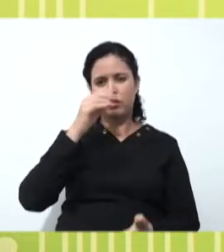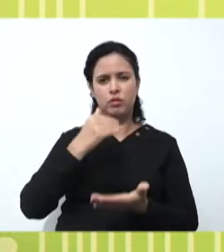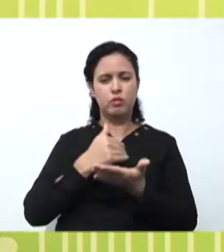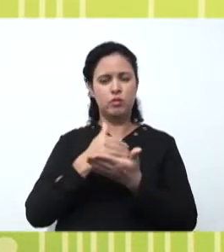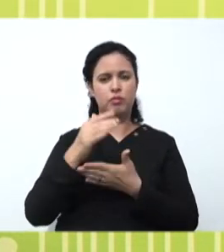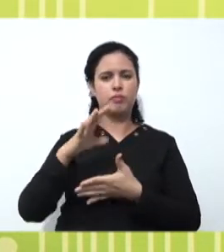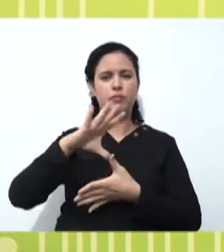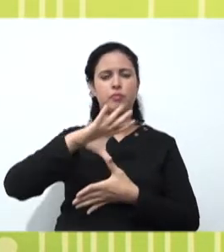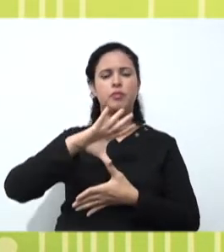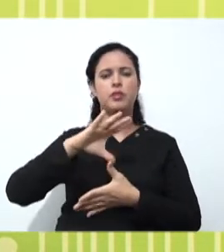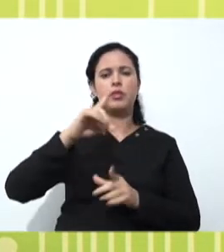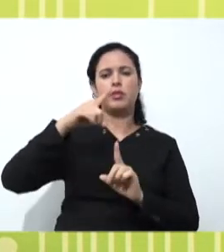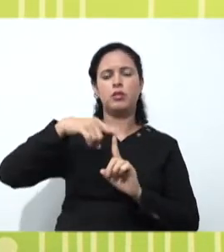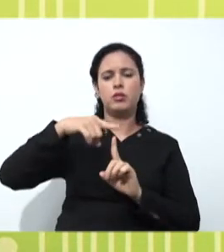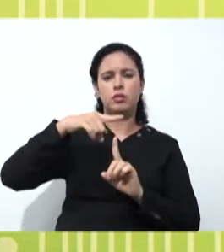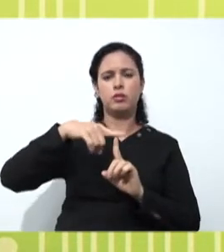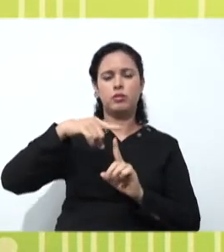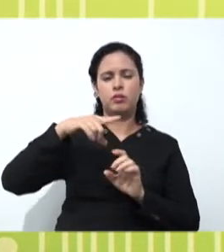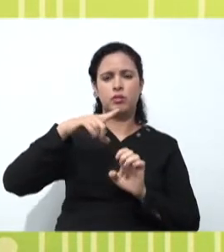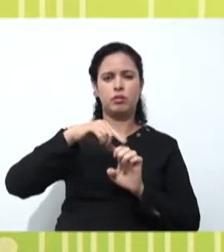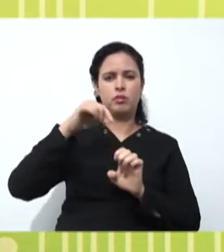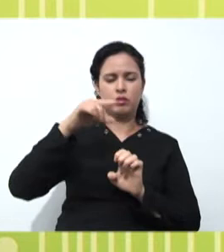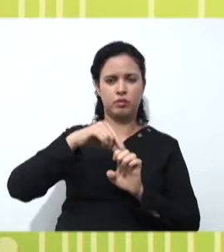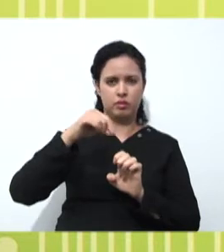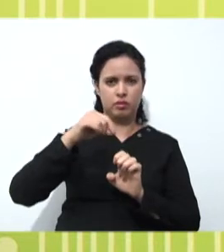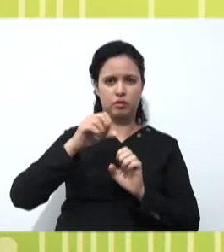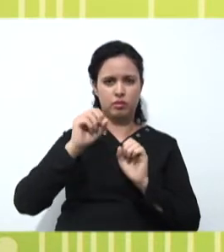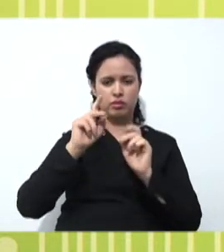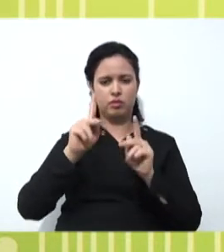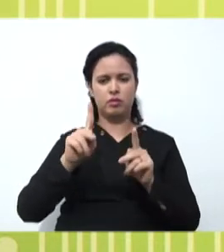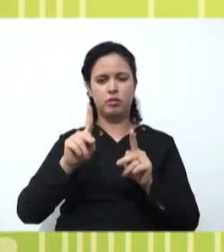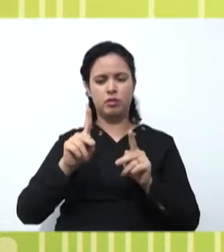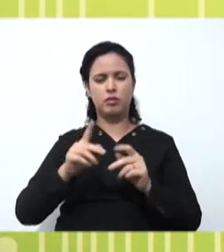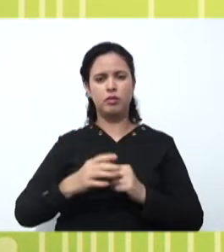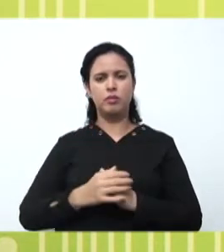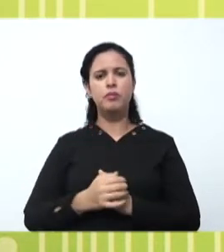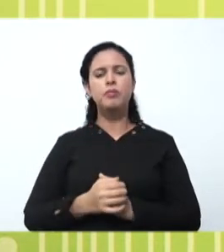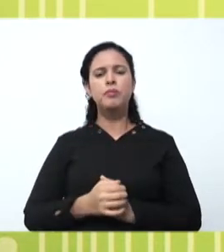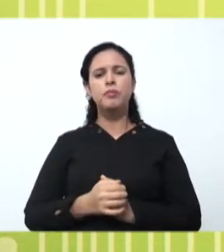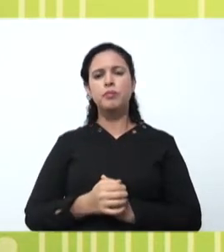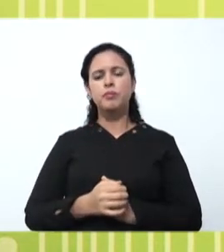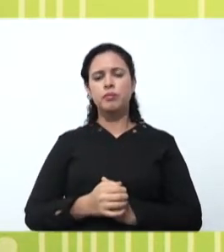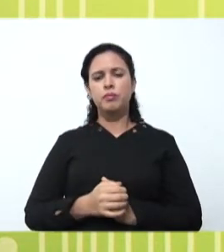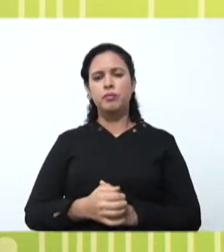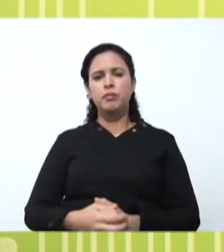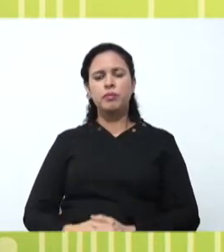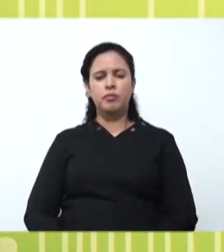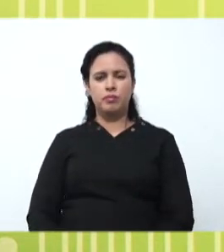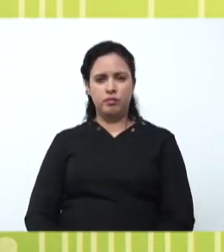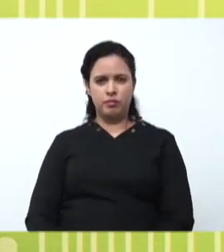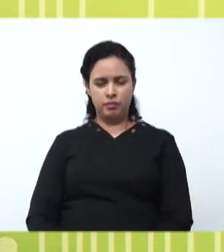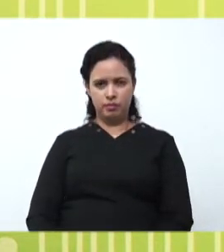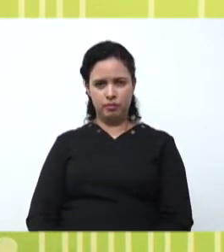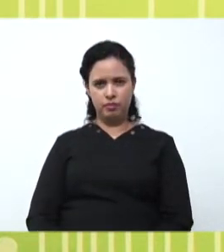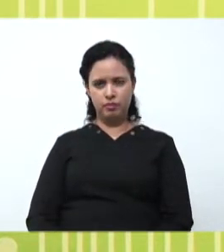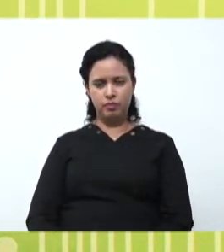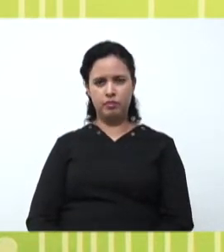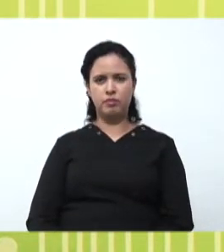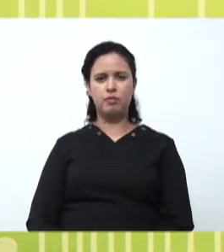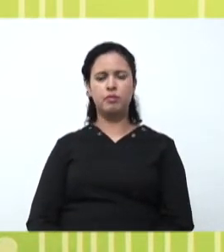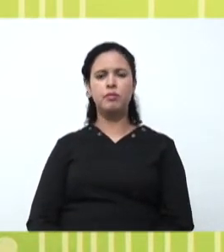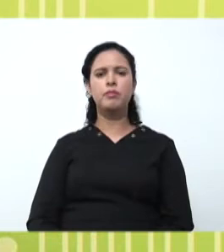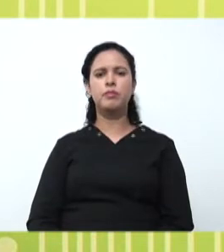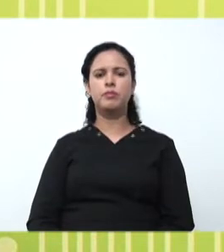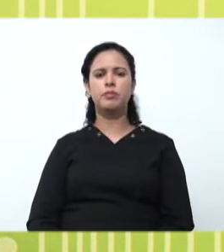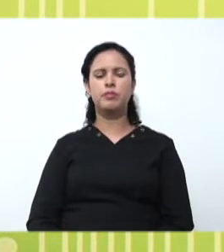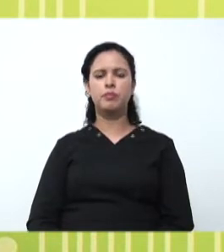que tipo de empreendedor, né, tem nessa história. Qual tipo de empresa que tem nessa história e o que eles oferecem para a sociedade? A gente